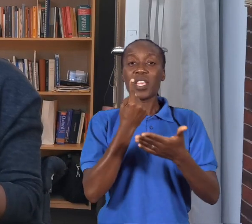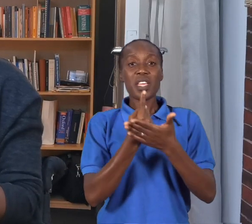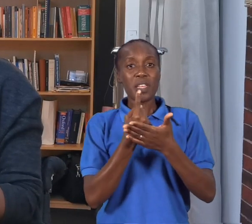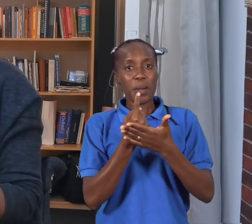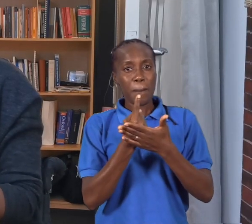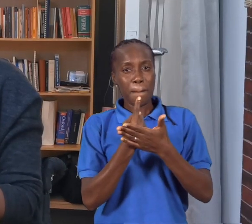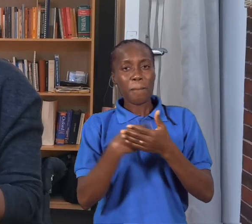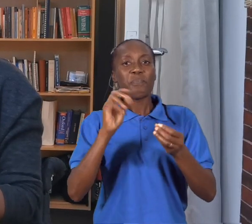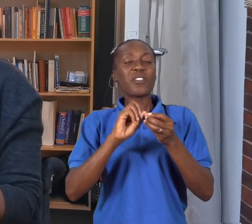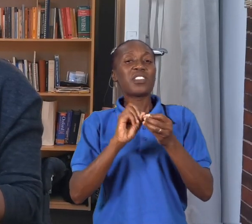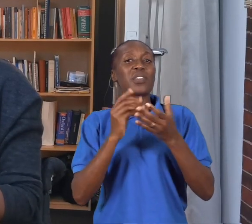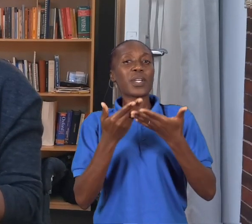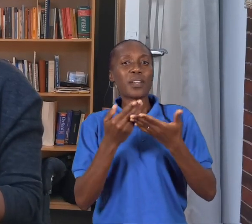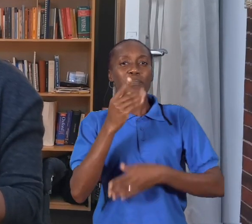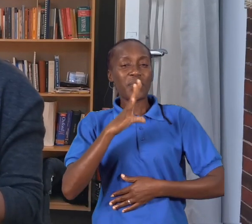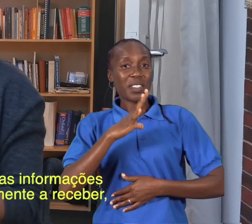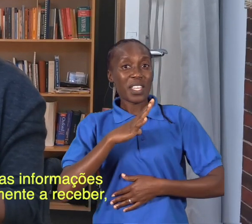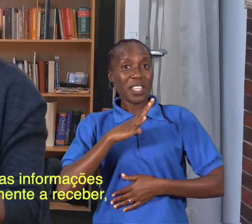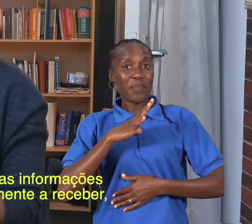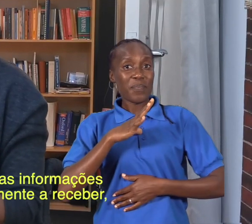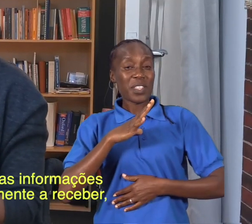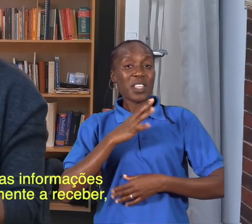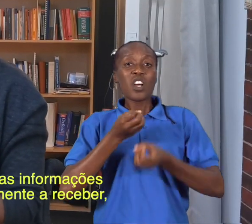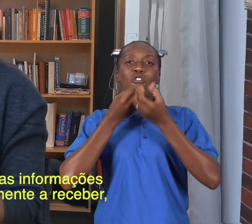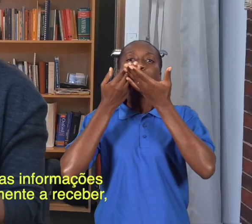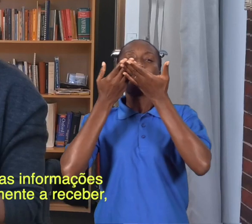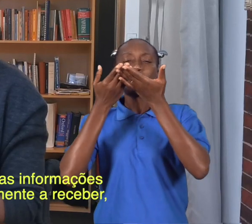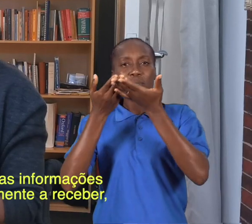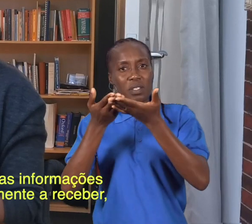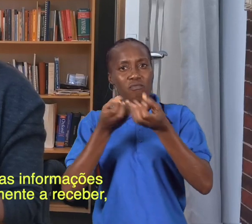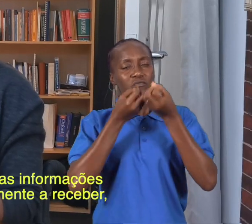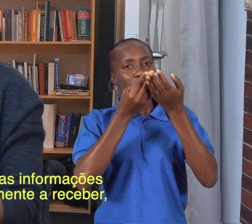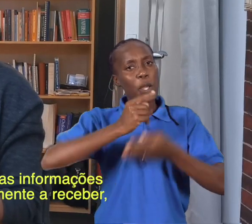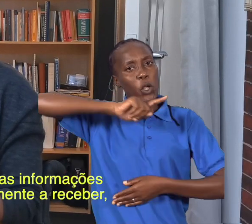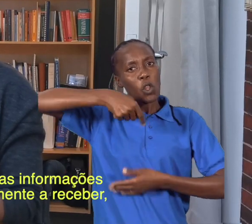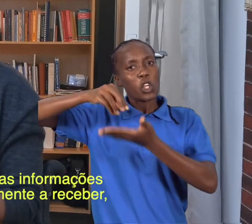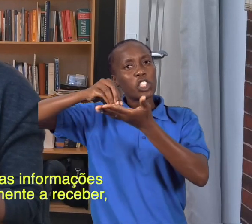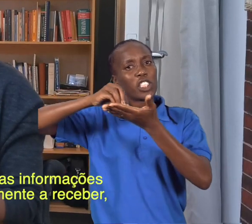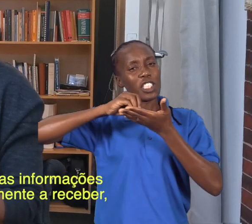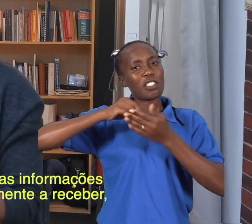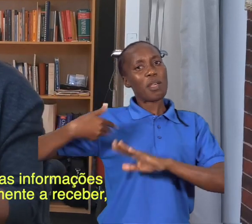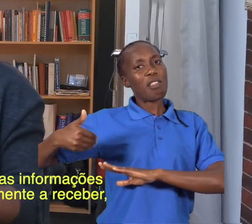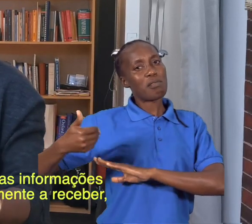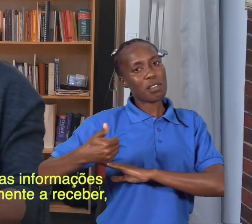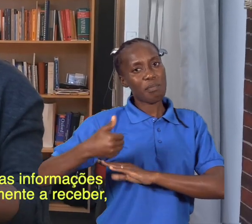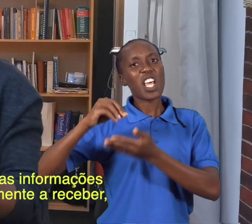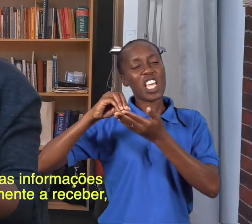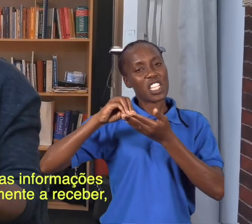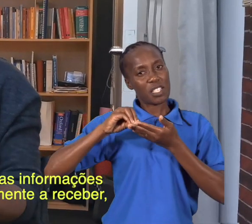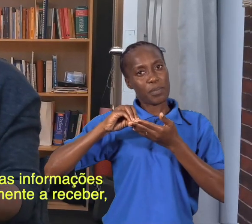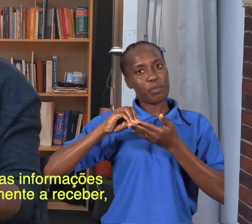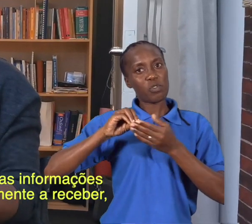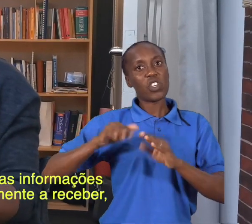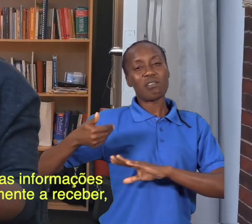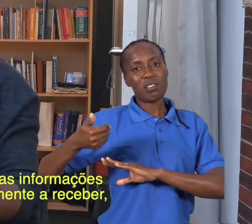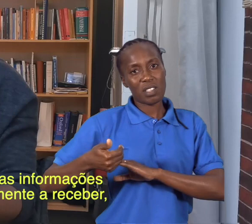-19. É necessário primeiro ver a veracidade das informações que nós costumamos